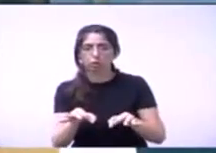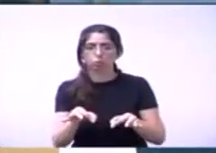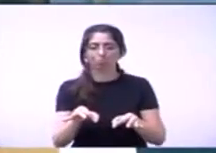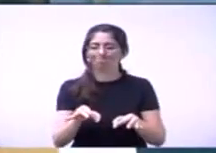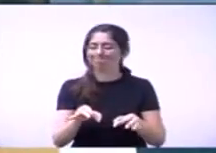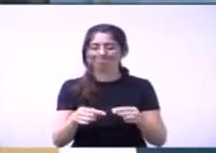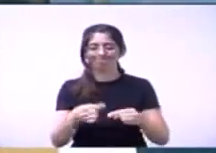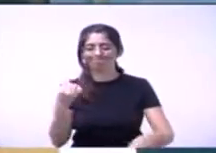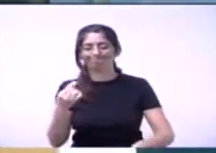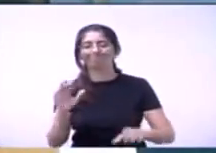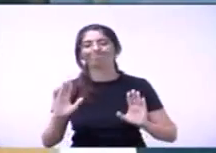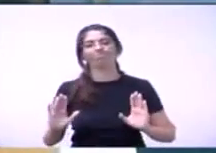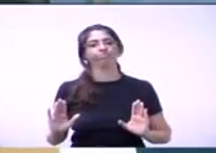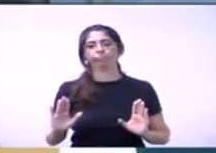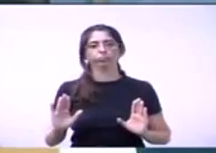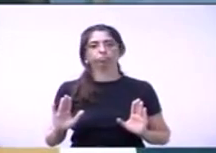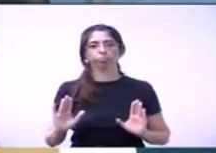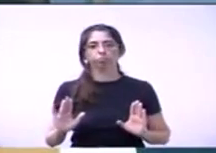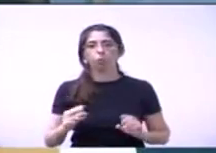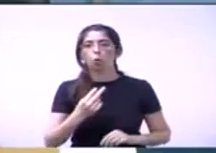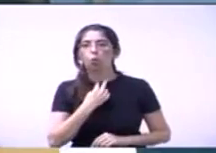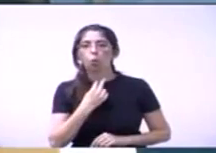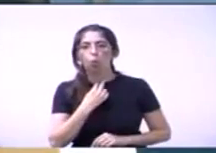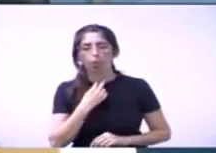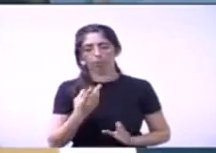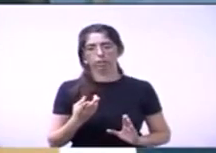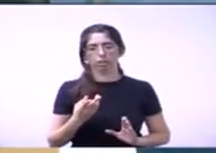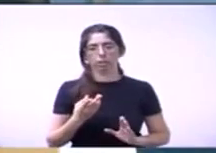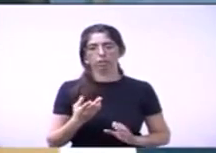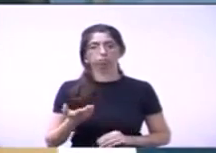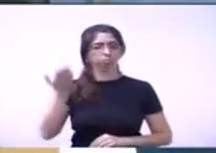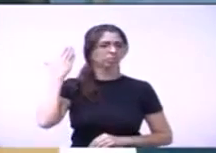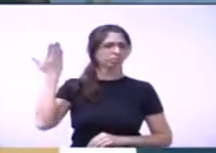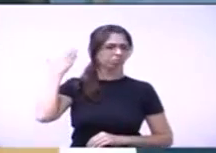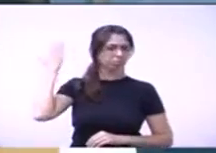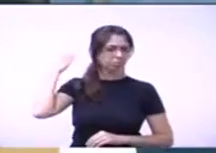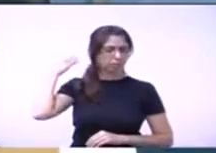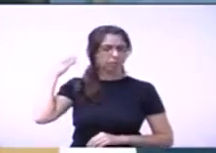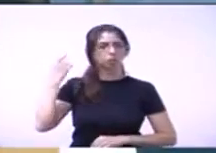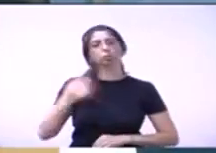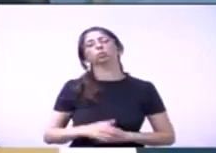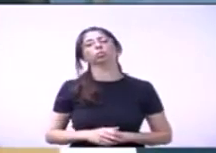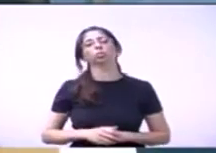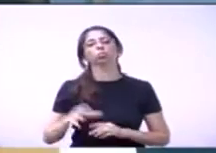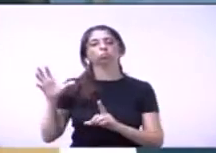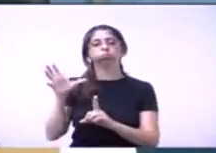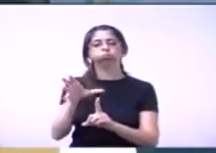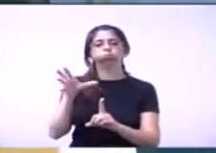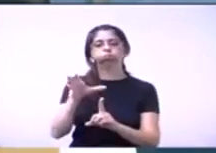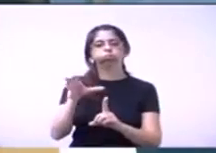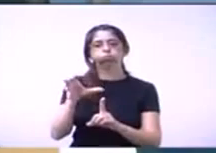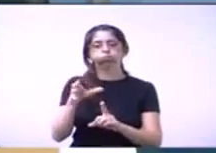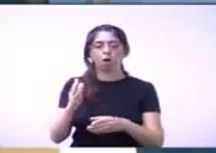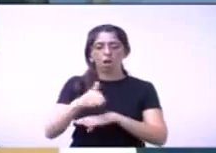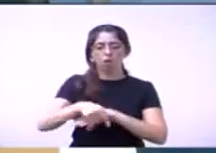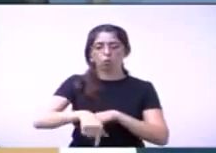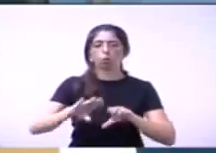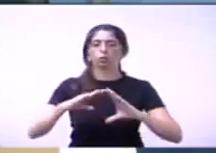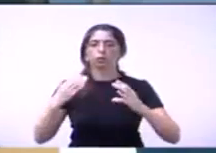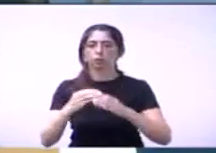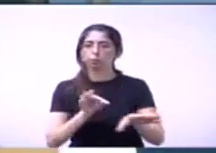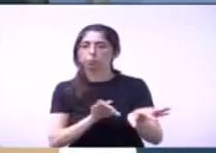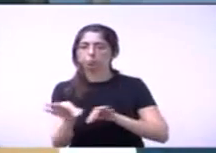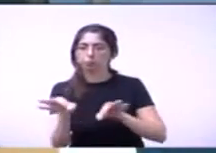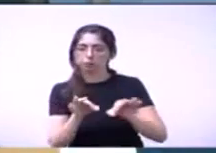Não existe. Essa política que foi pregada no passado, de que tudo que entra aqui não tem legalidade